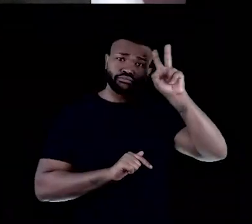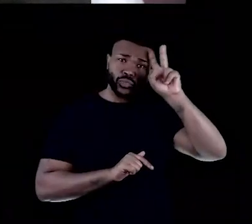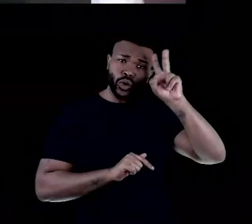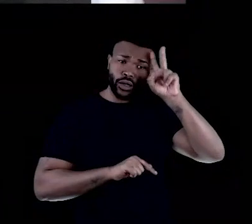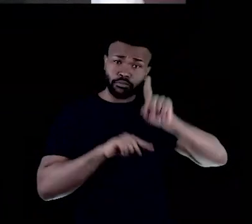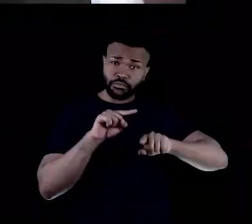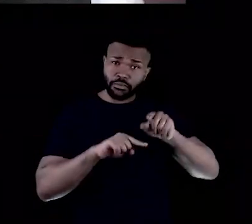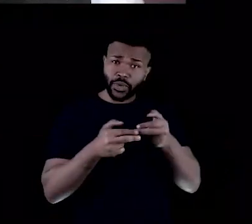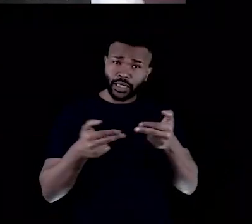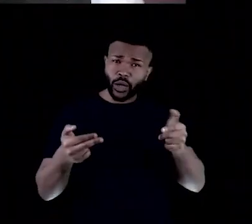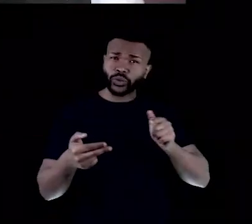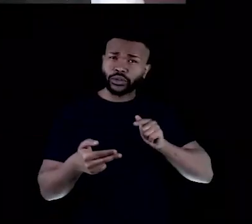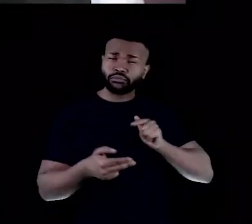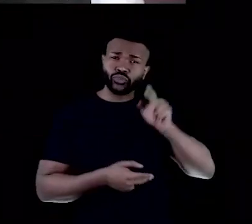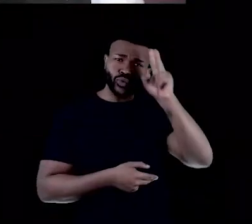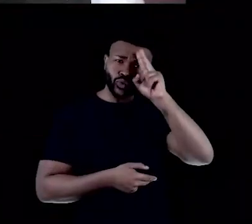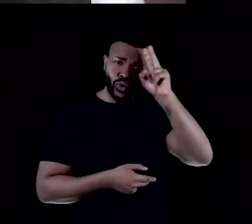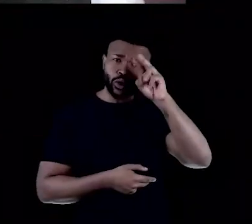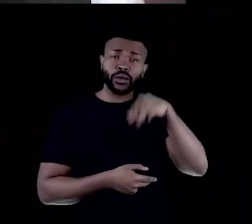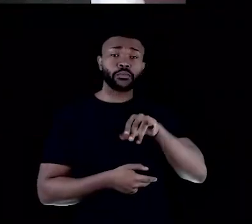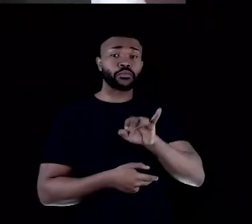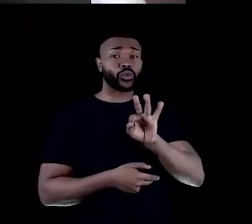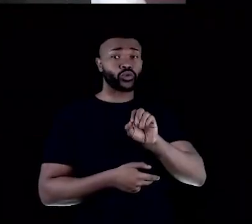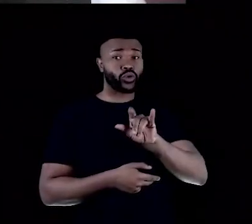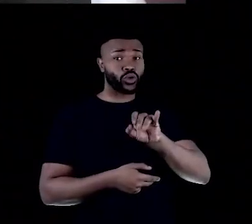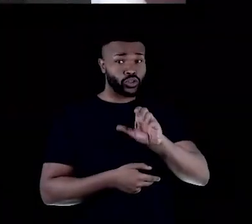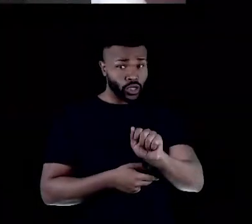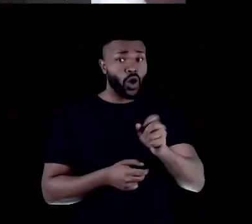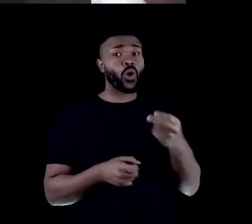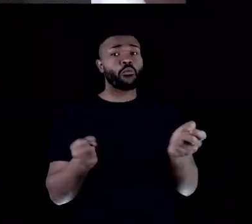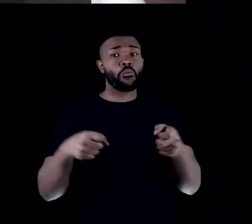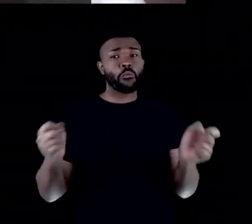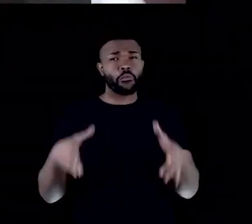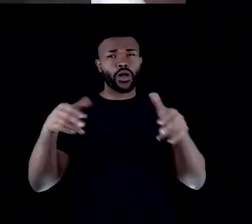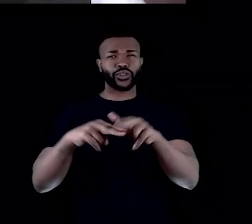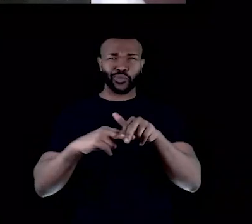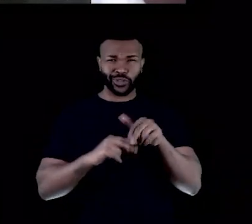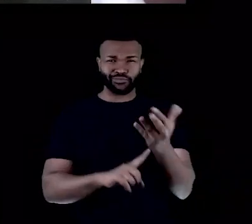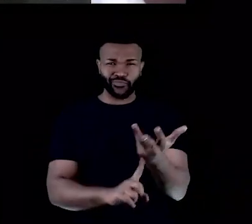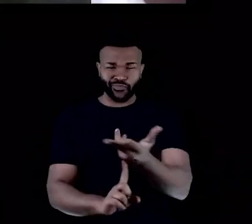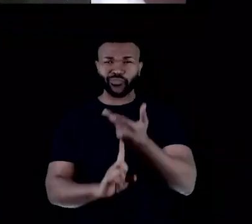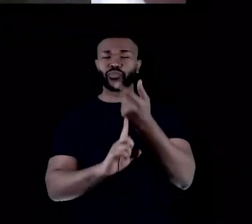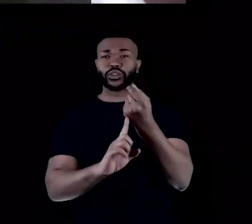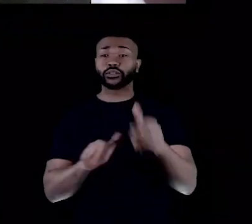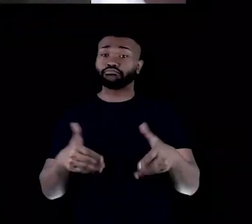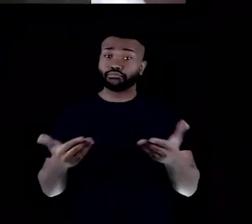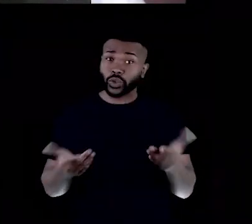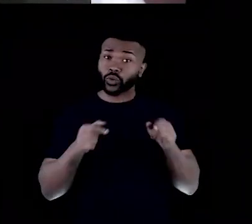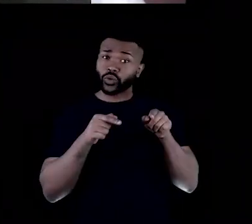que é histórico, ganha uma dimensão mitológica ou uma dimensão mágica, né, com a poesia. É, e isso explode